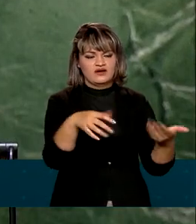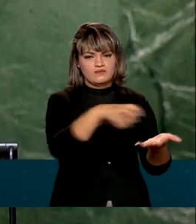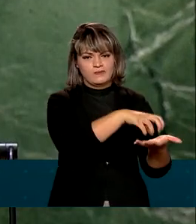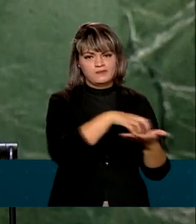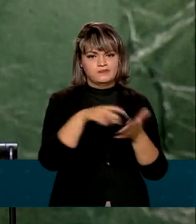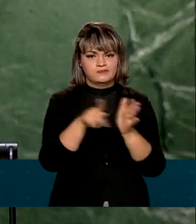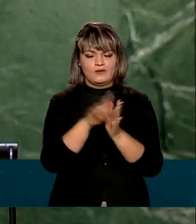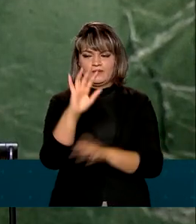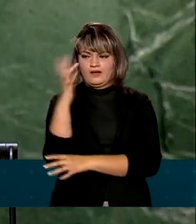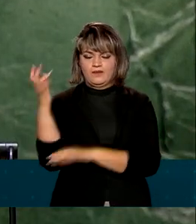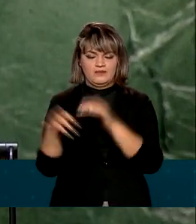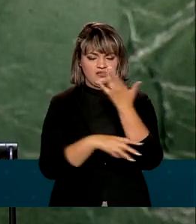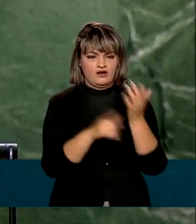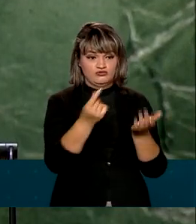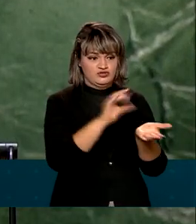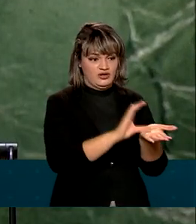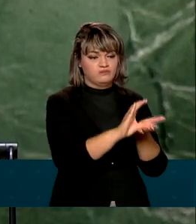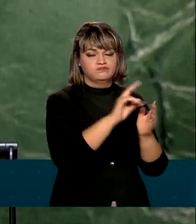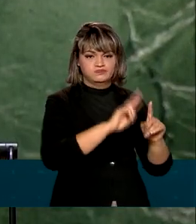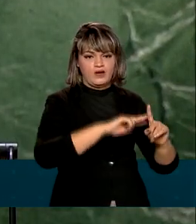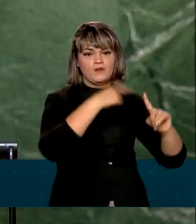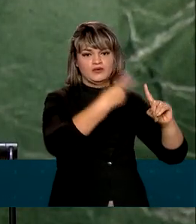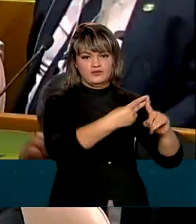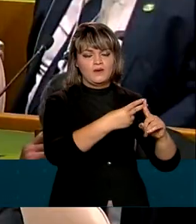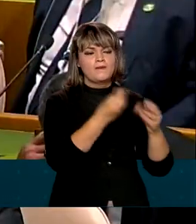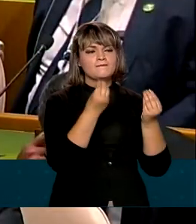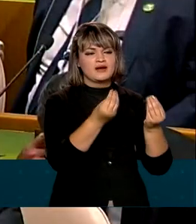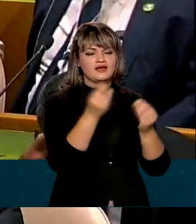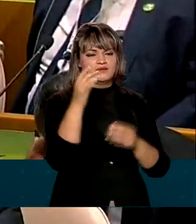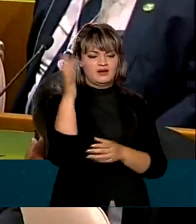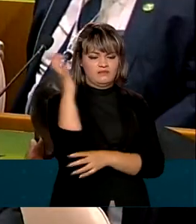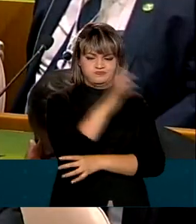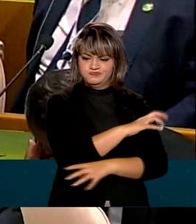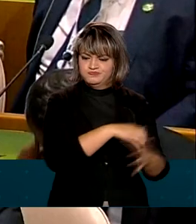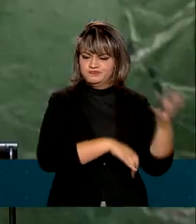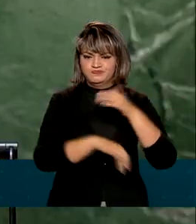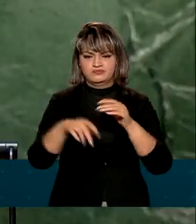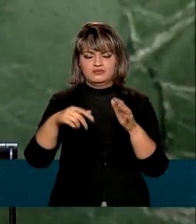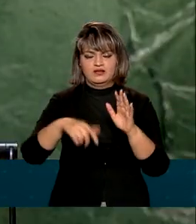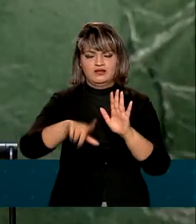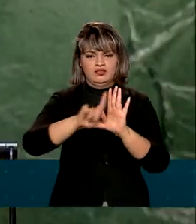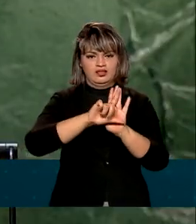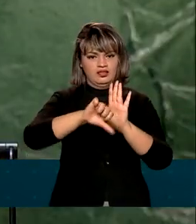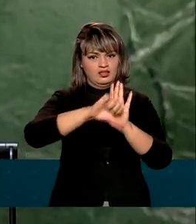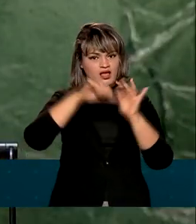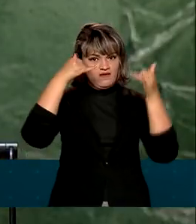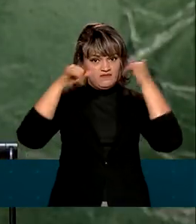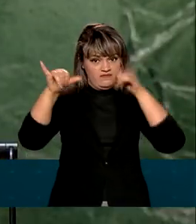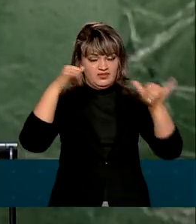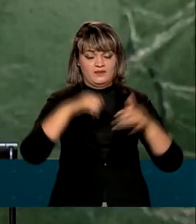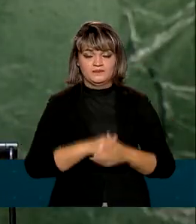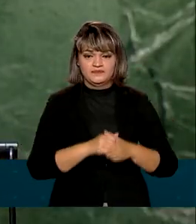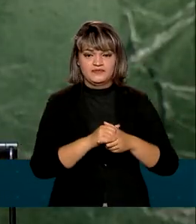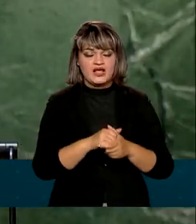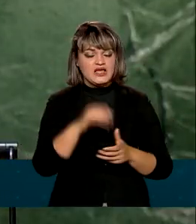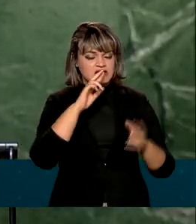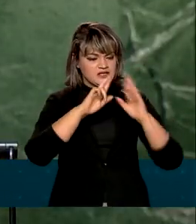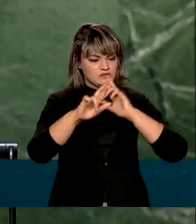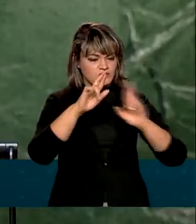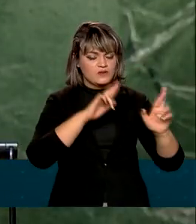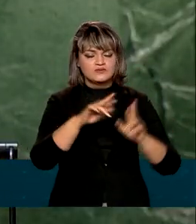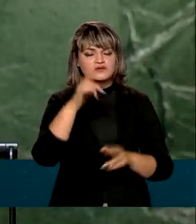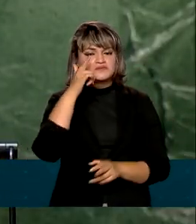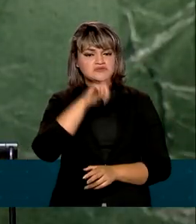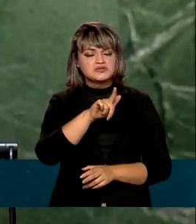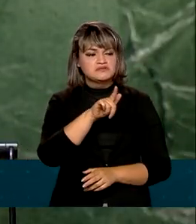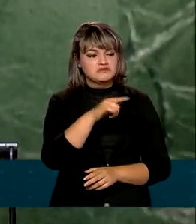foram dobrados com vistas a zerar o desmatamento ilegal. Os resultados desta importante ação já